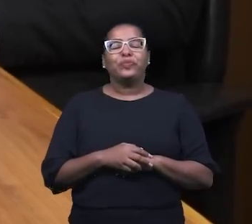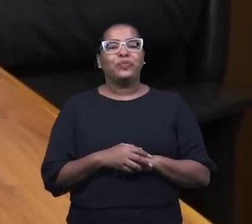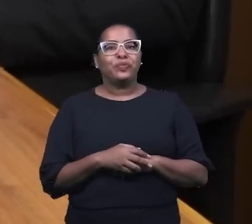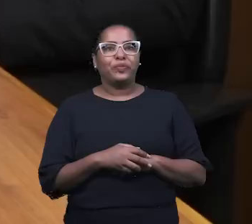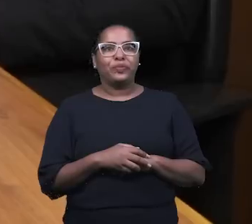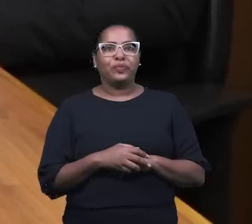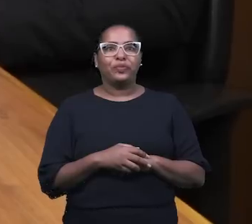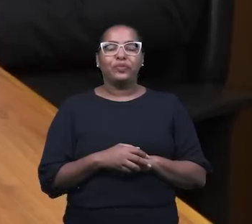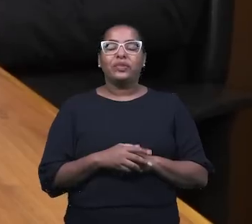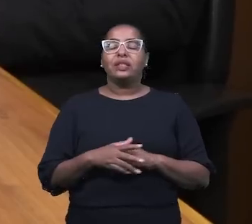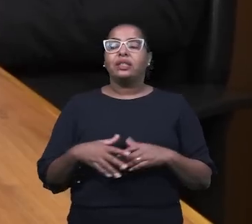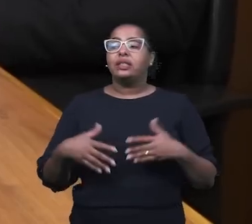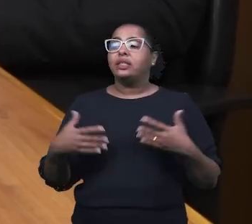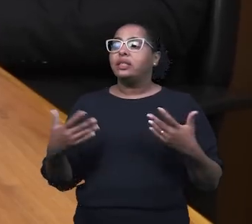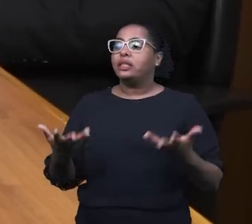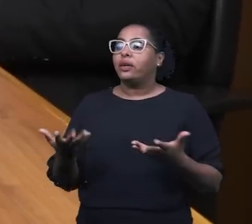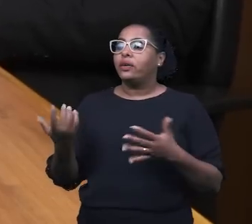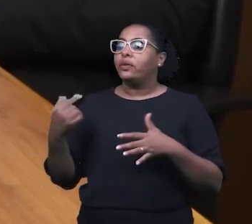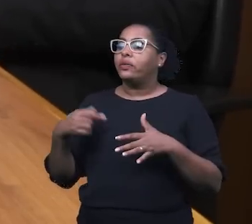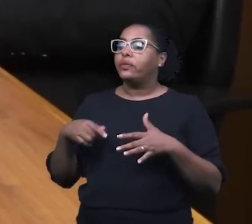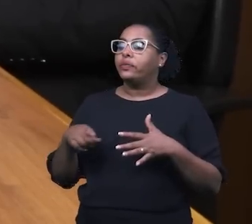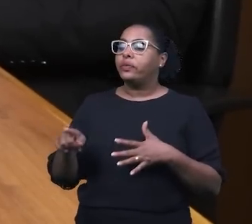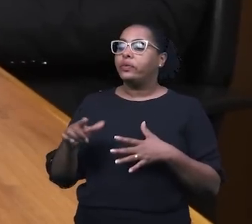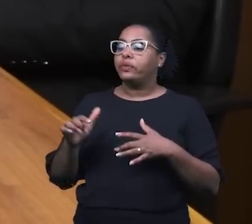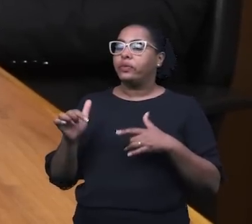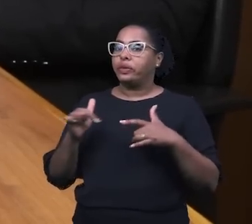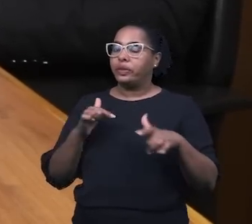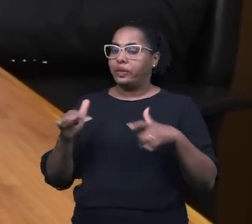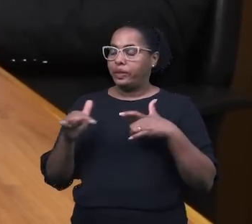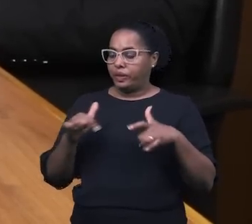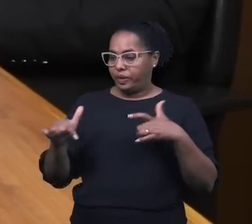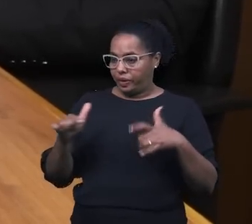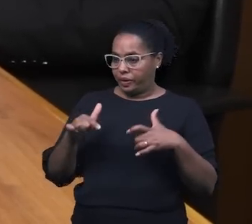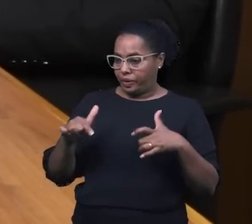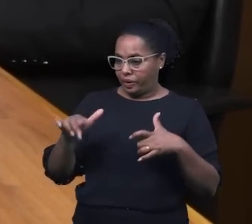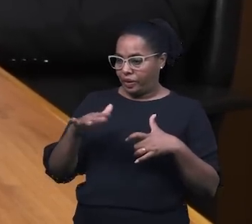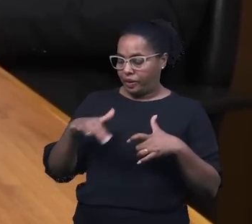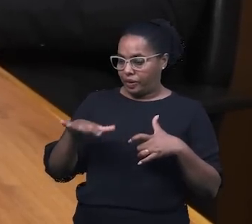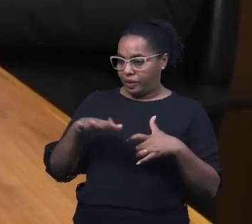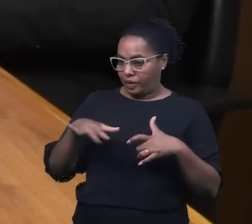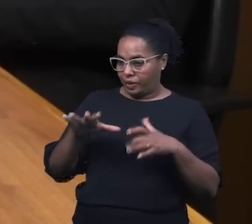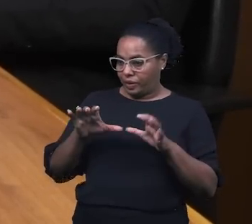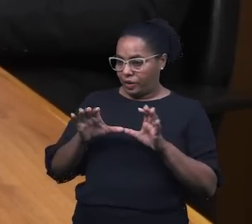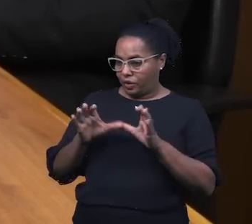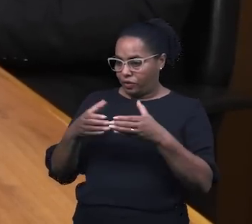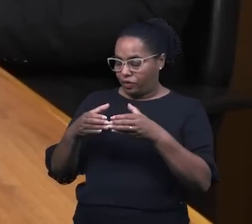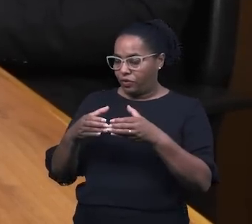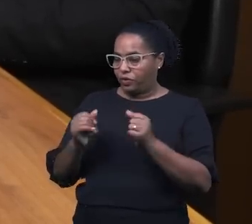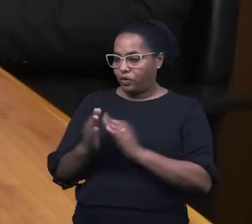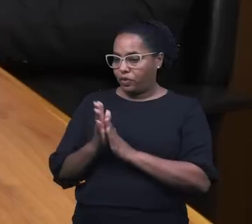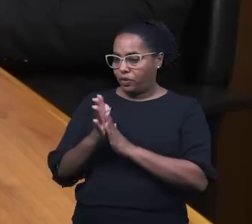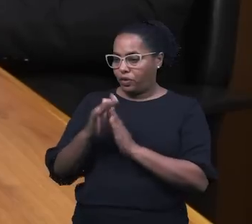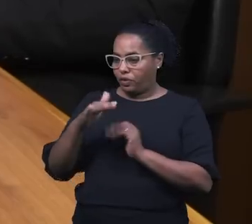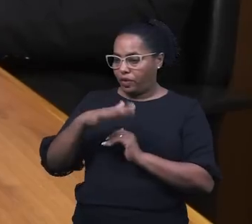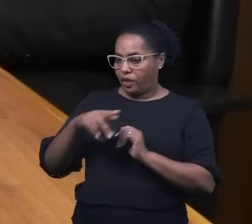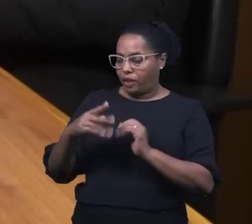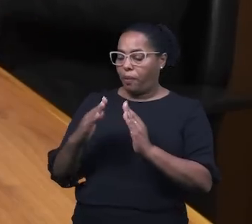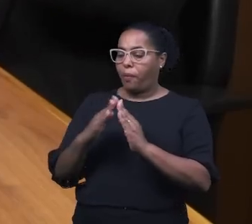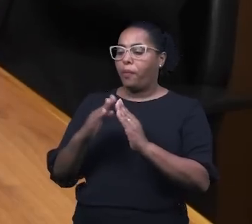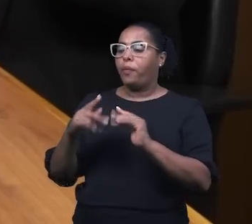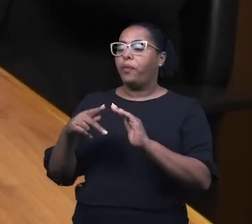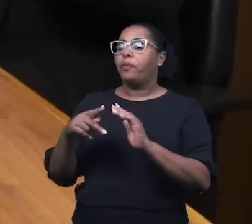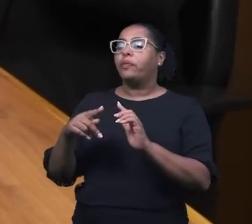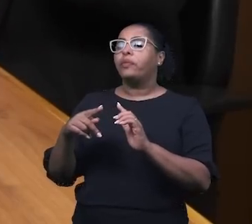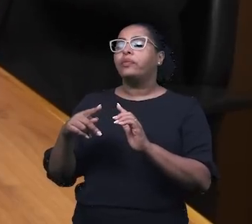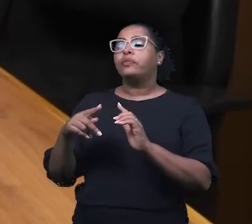mesmo. Fábio, você trabalha no Departamento de Louvor, né? Você trabalha nesse setor da Igreja Cristã Maranata,